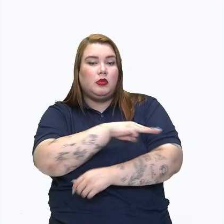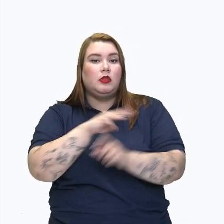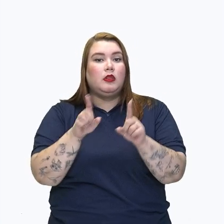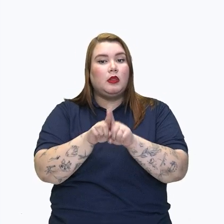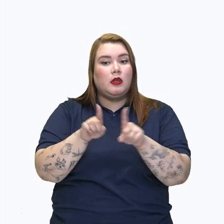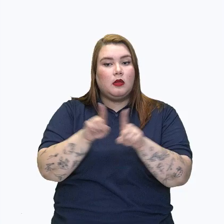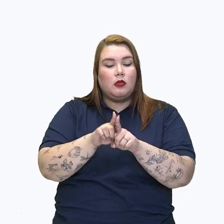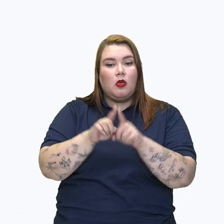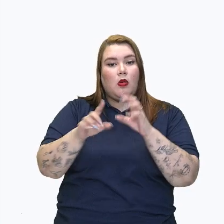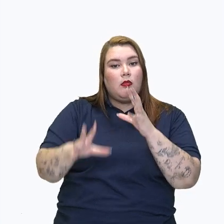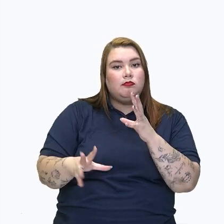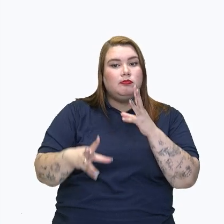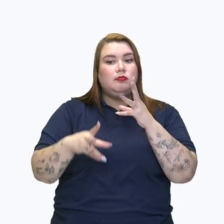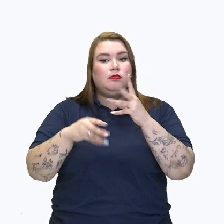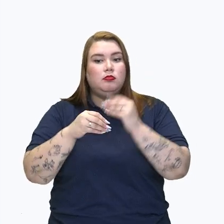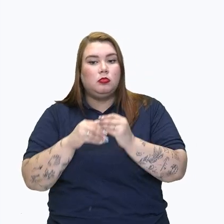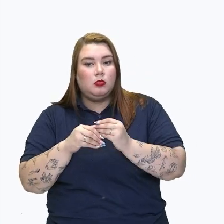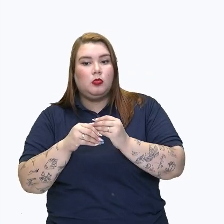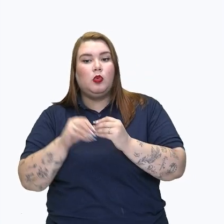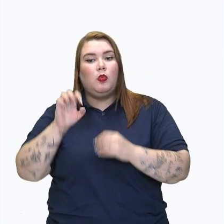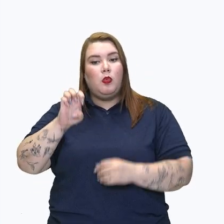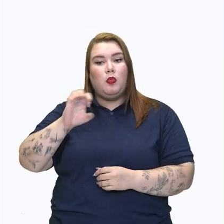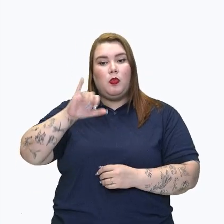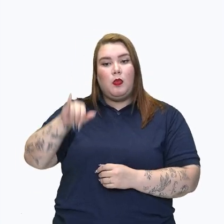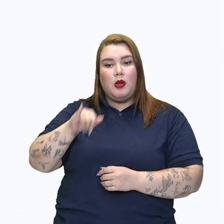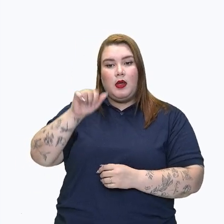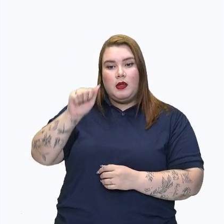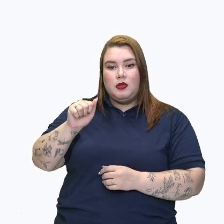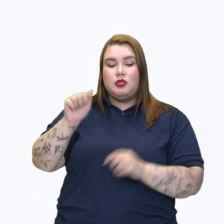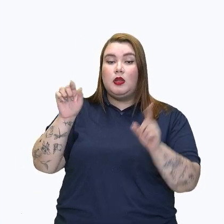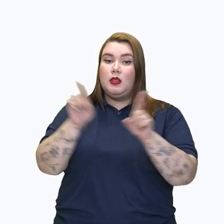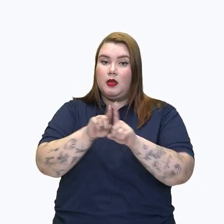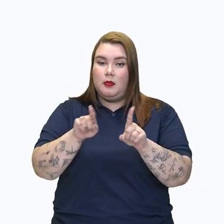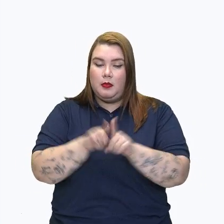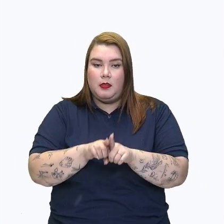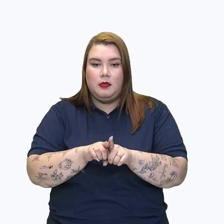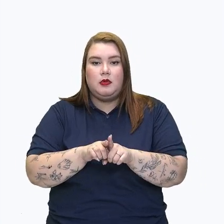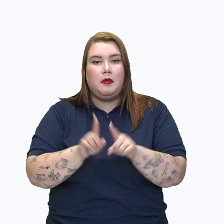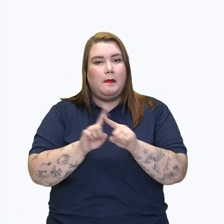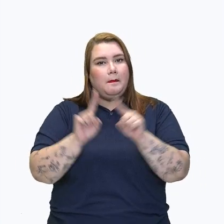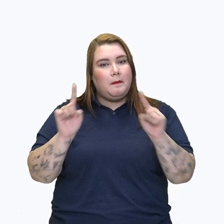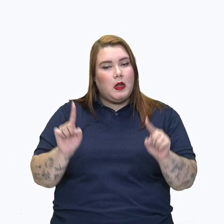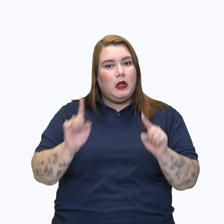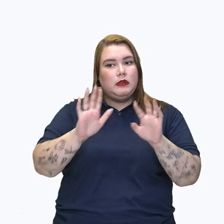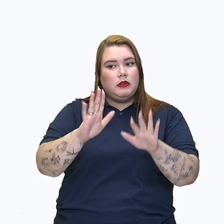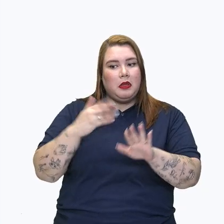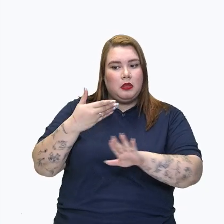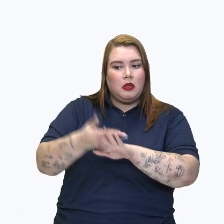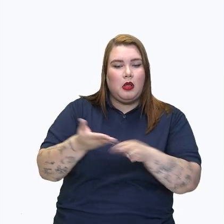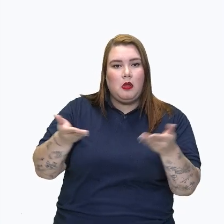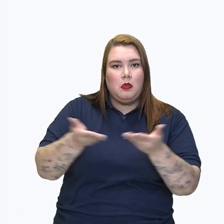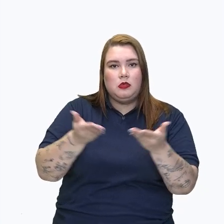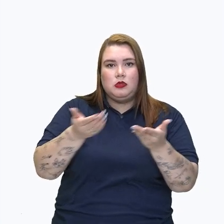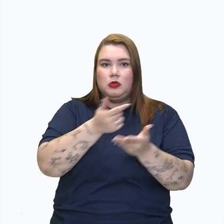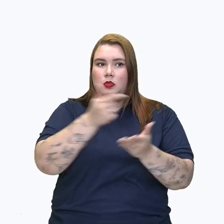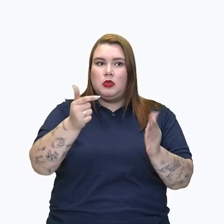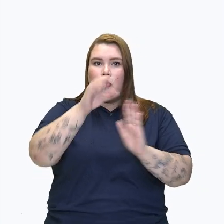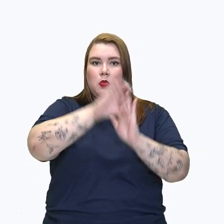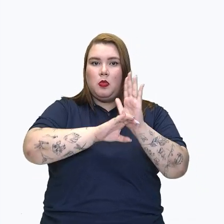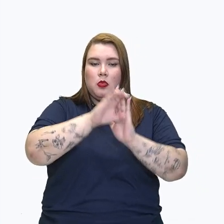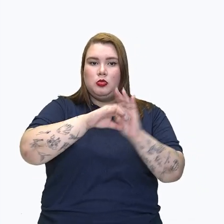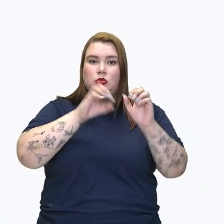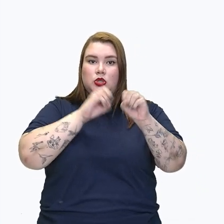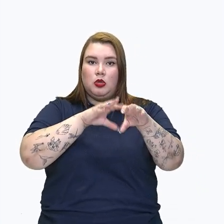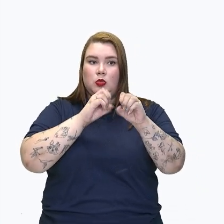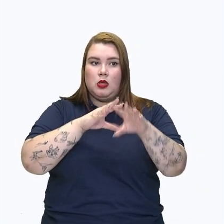e a gente agregou a educação de jovens e adultos também. Apesar de, até o momento, a gente não ter um currículo de educação digital